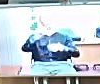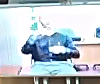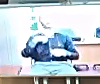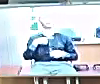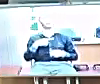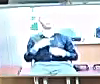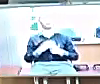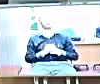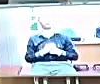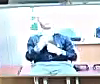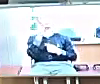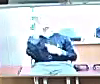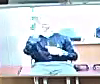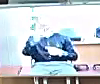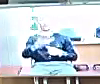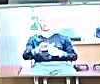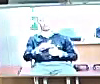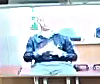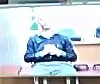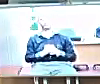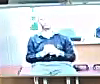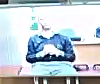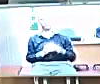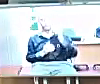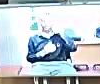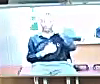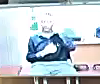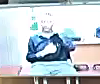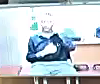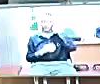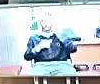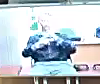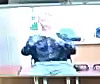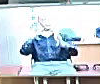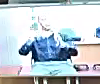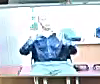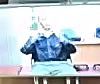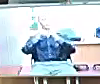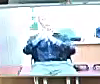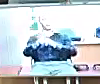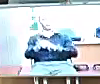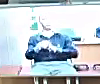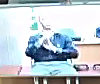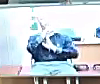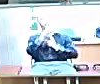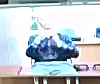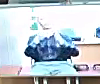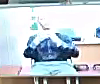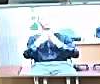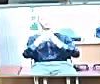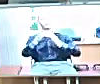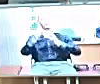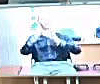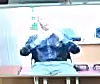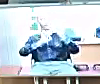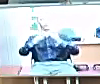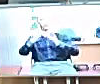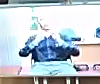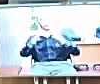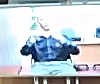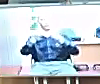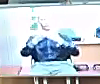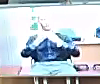boa tarde antes da minha pergunta eu queria pedir aos organizadores que faça um